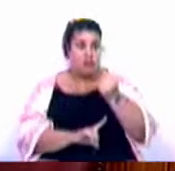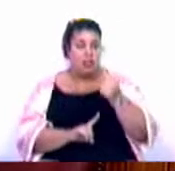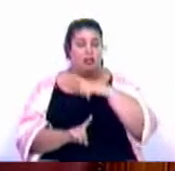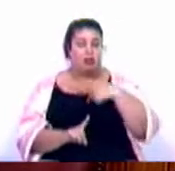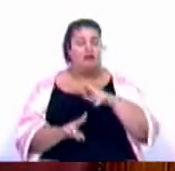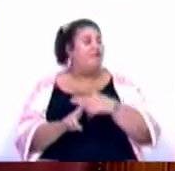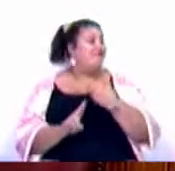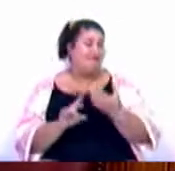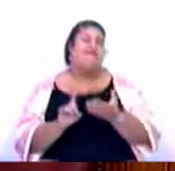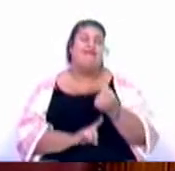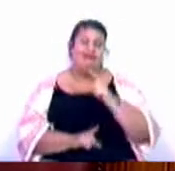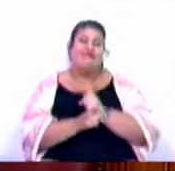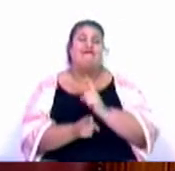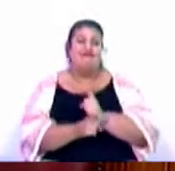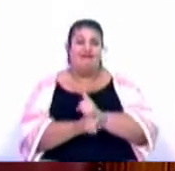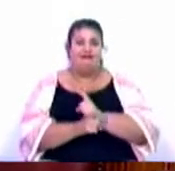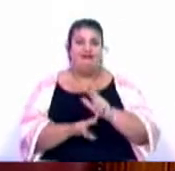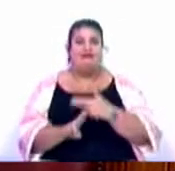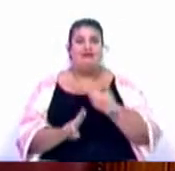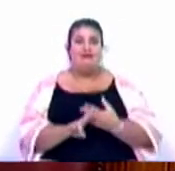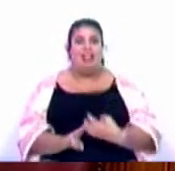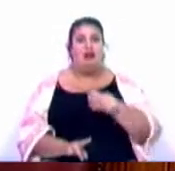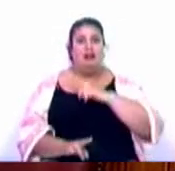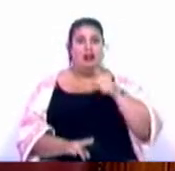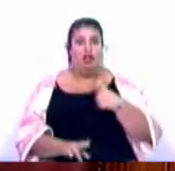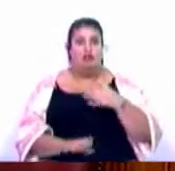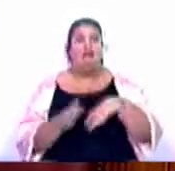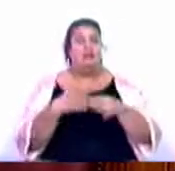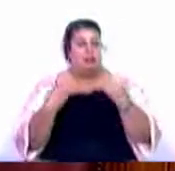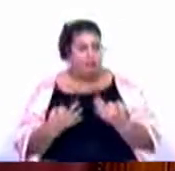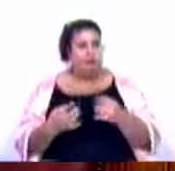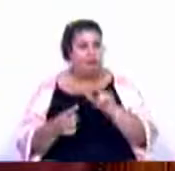redobrado para este combate e reforçamos aquela que é a nossa confiança que tudo fará para, mais